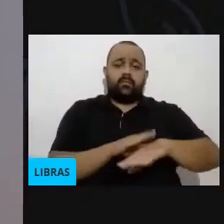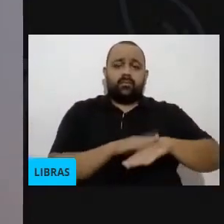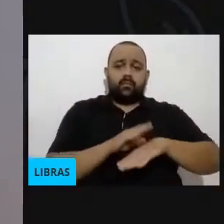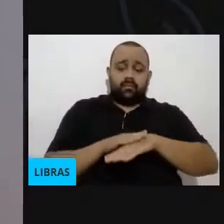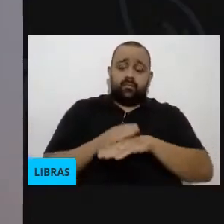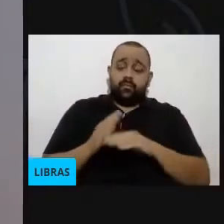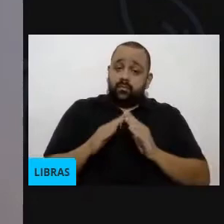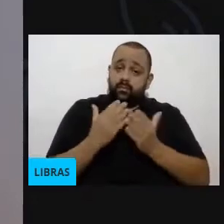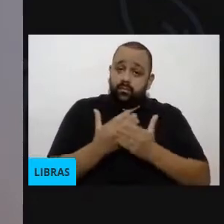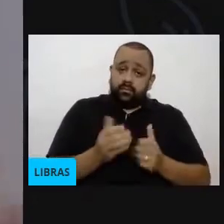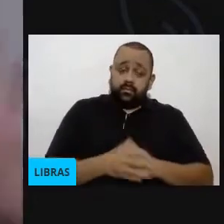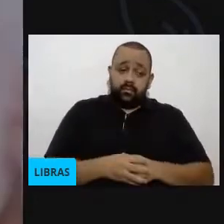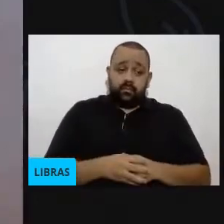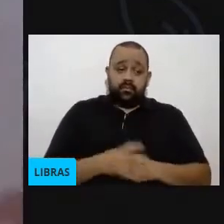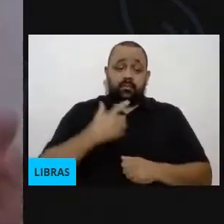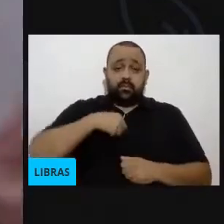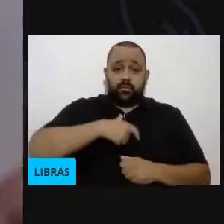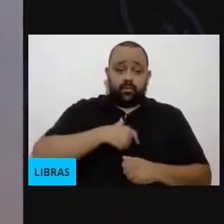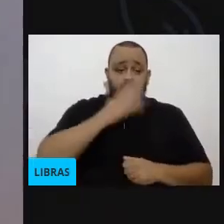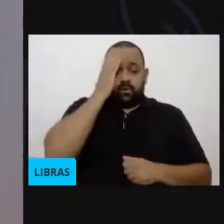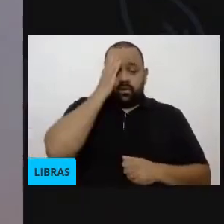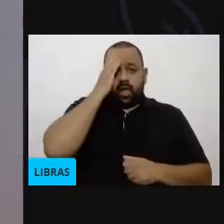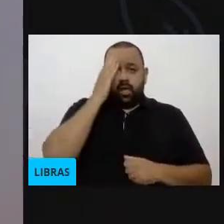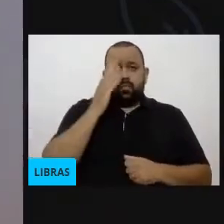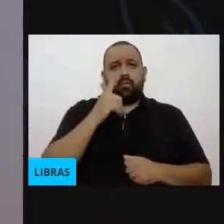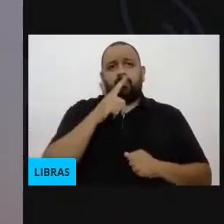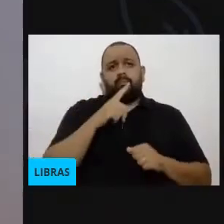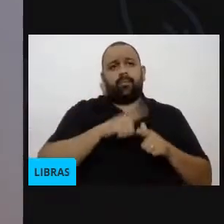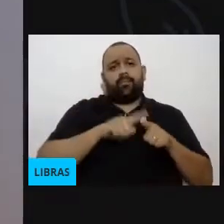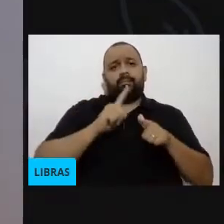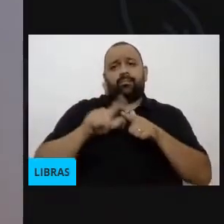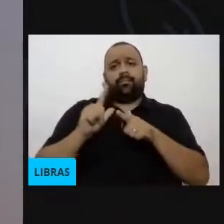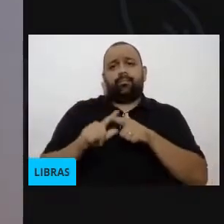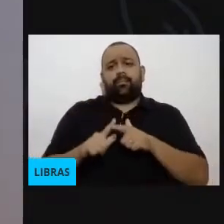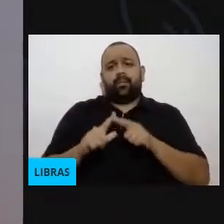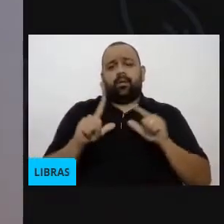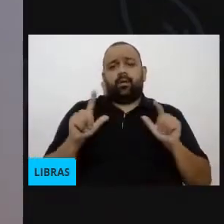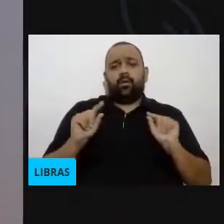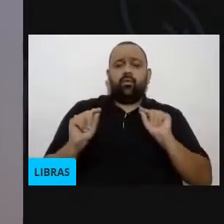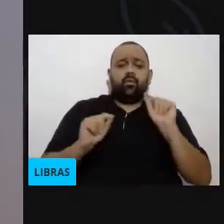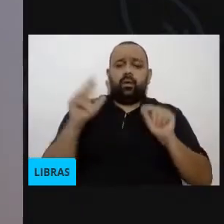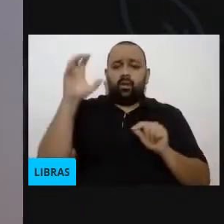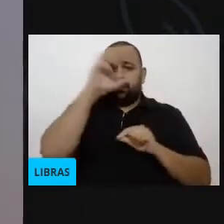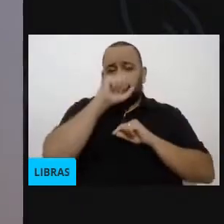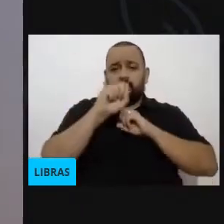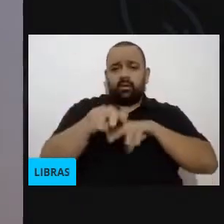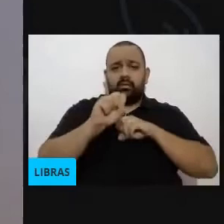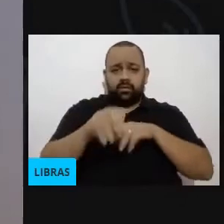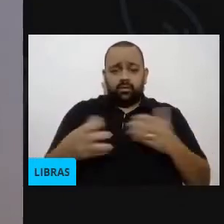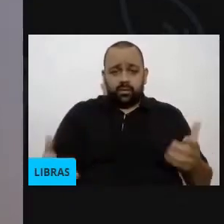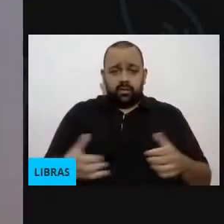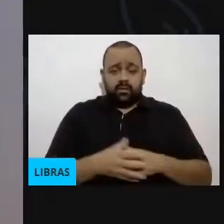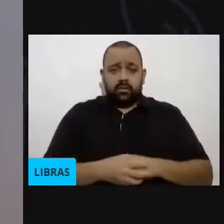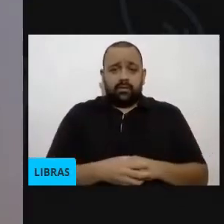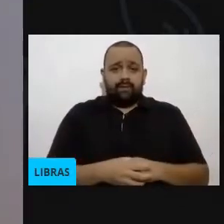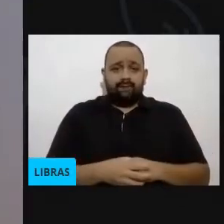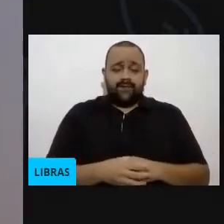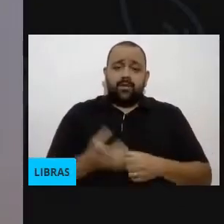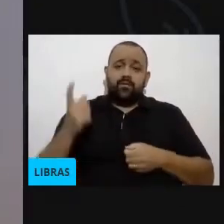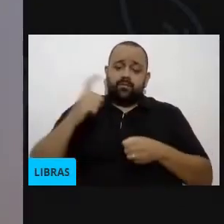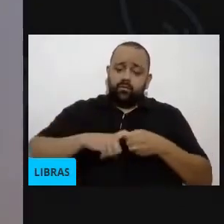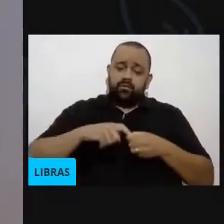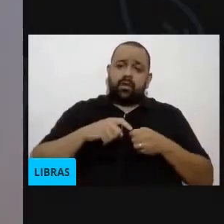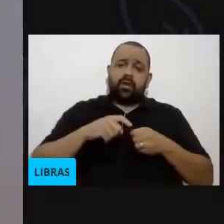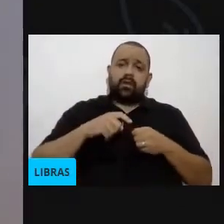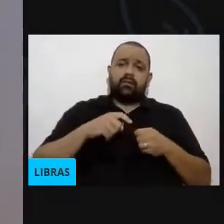tempo inteiro. A gente precisa quebrar tudo, os padrões o tempo inteiro para reaprender a ensinar, né? Reaprender a